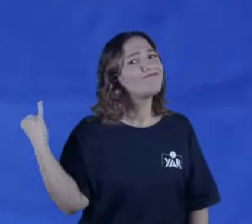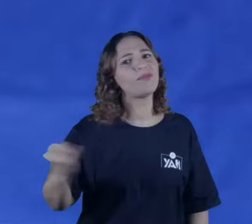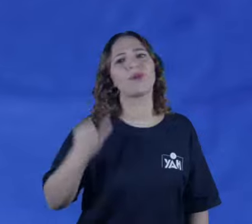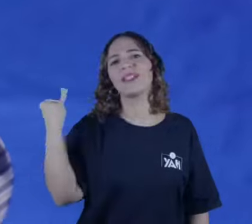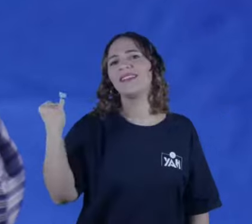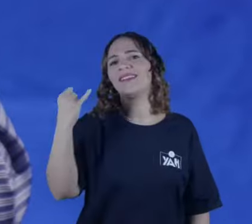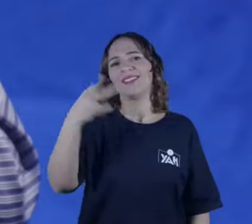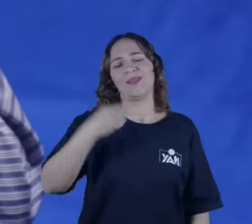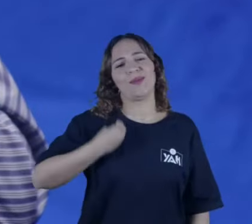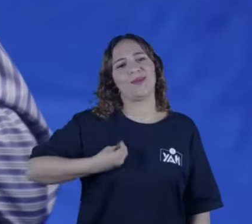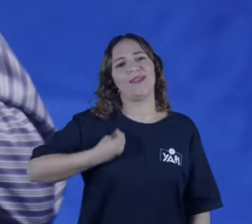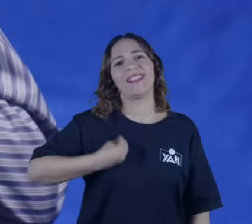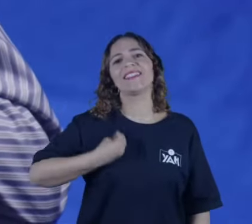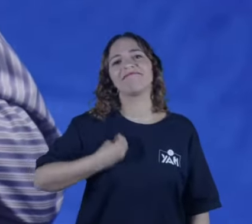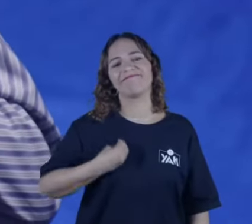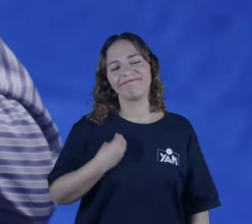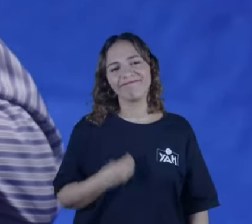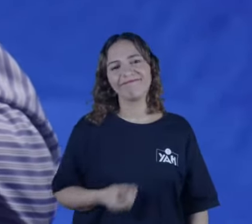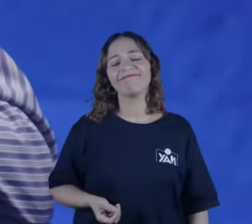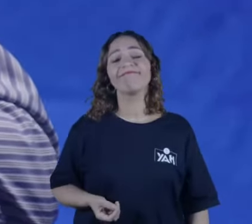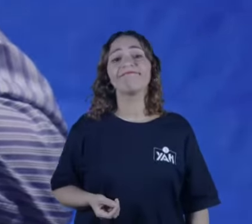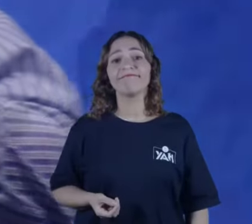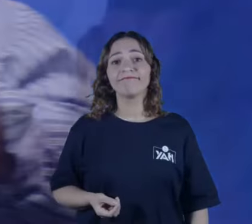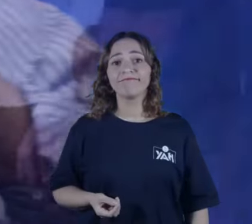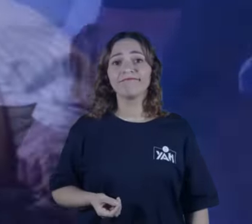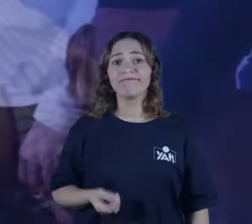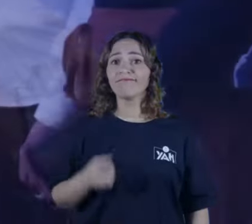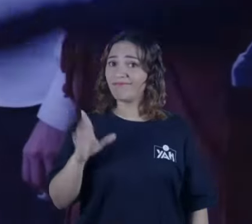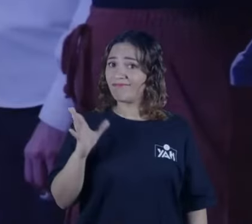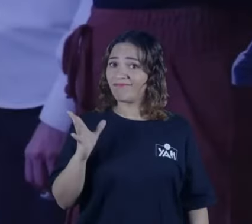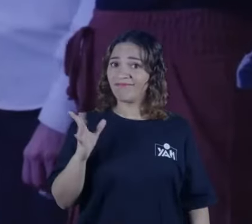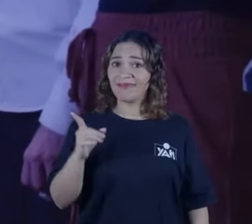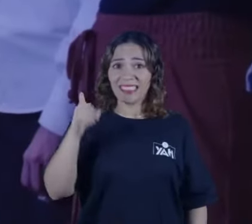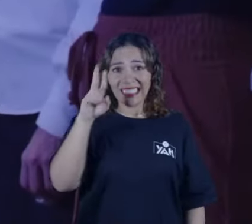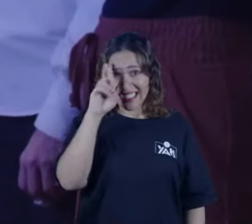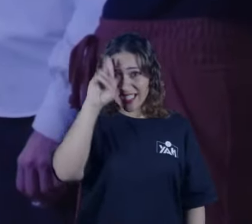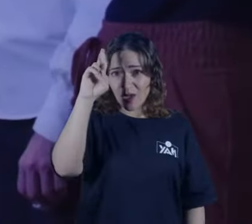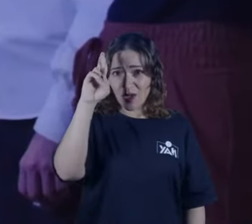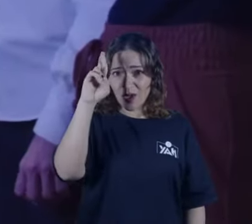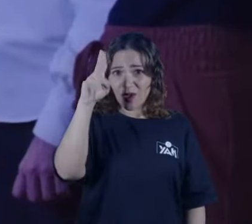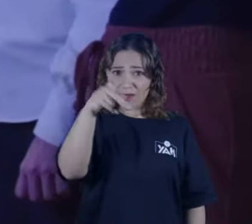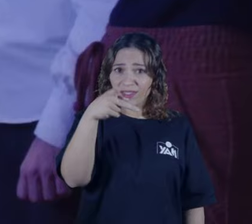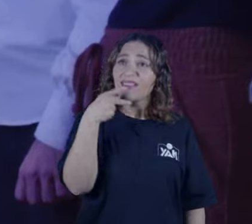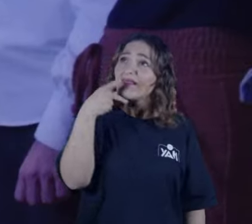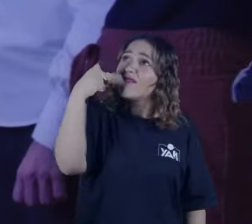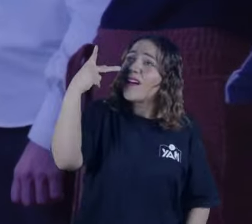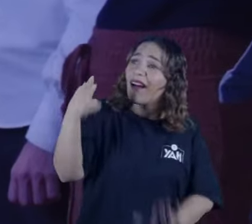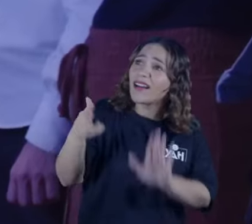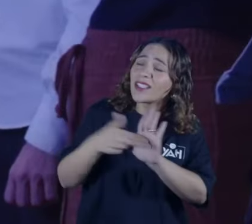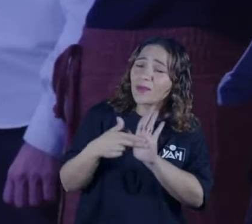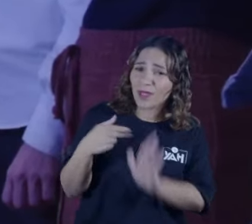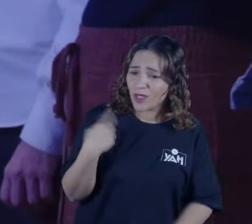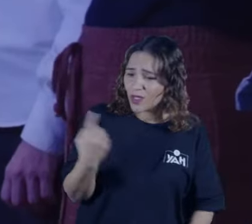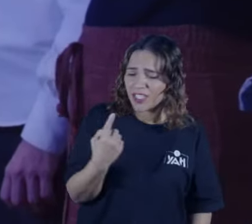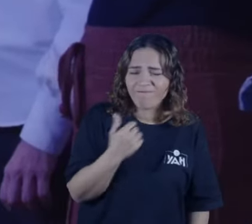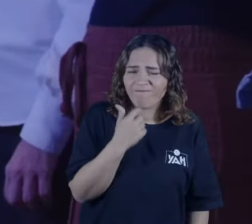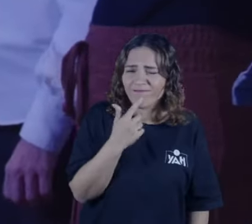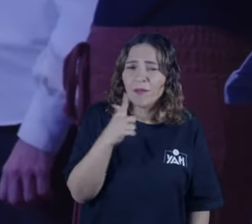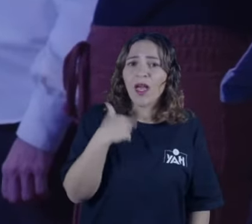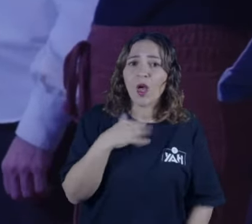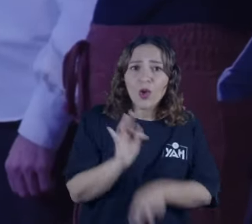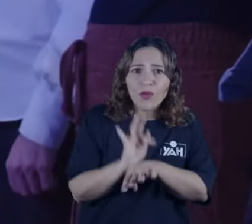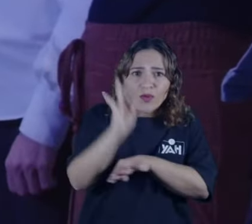da sua história. Quer dizer, Senhor, sozinho eu não consigo. Mas eu estou entregando meu futuro para